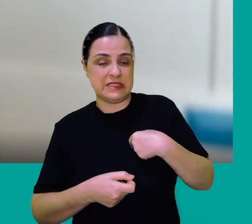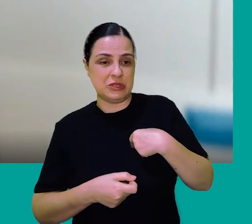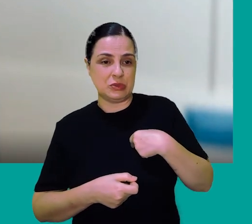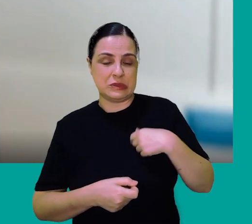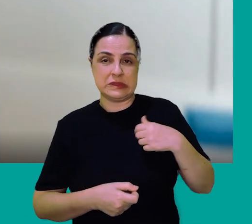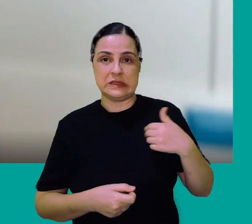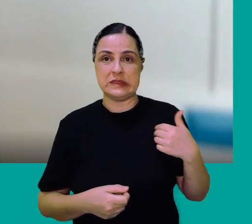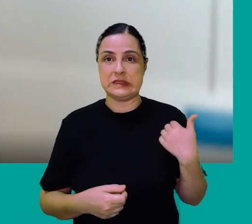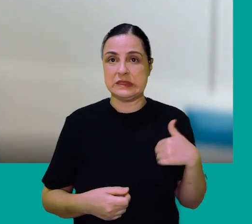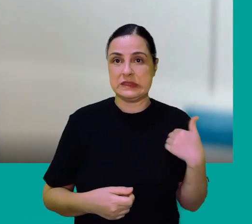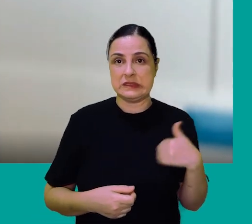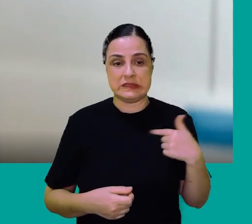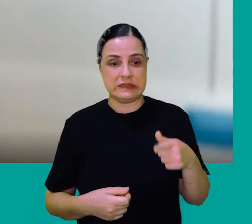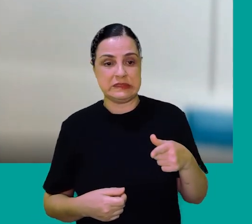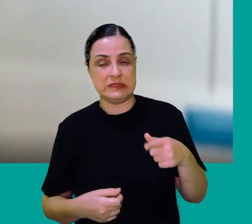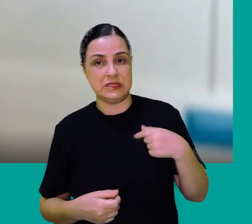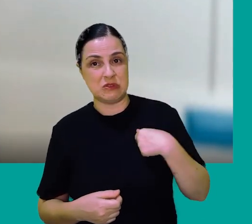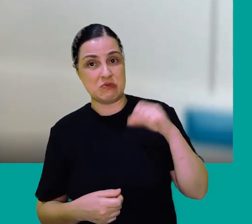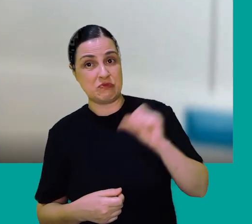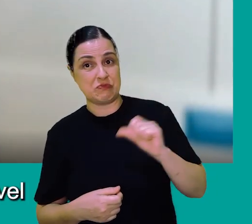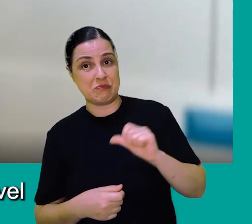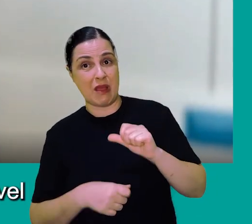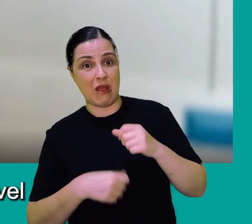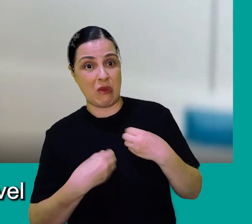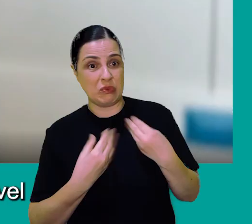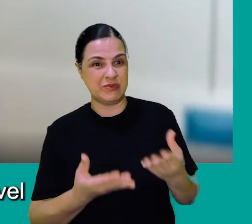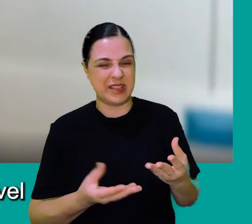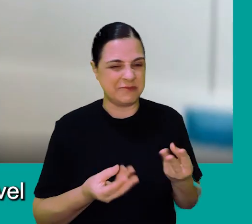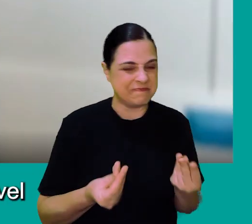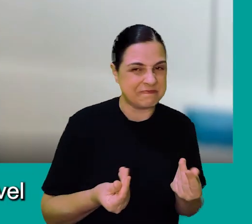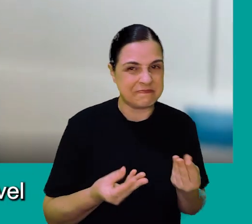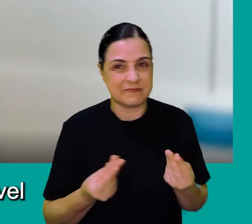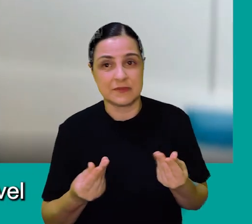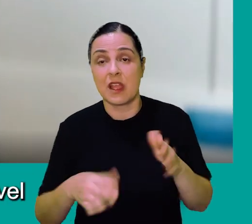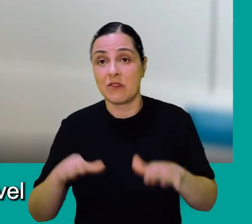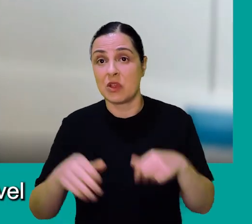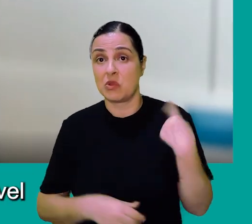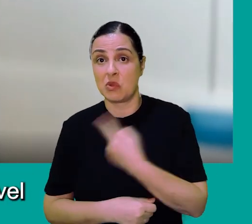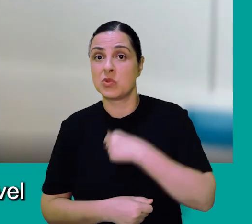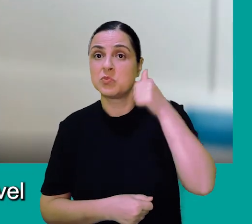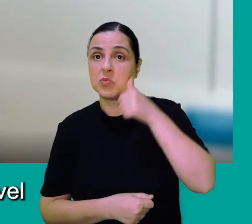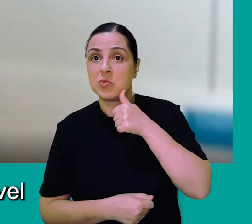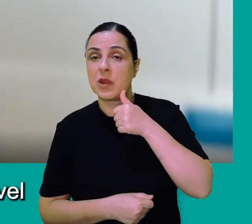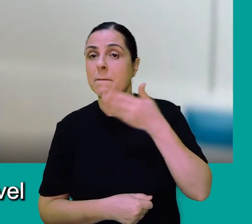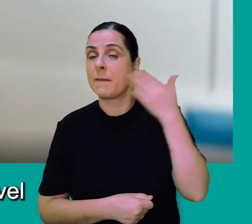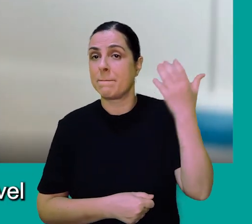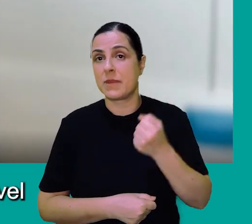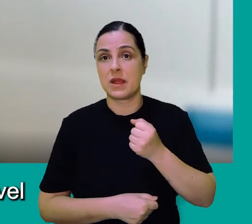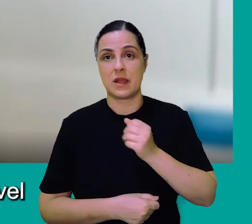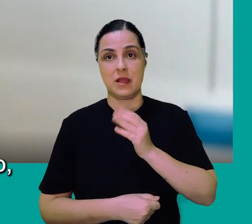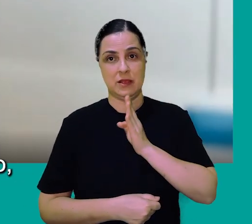que, mesmo nós, né? Pensando várias coisas. Nós, mulheres brancas, cis, que estão num lugar